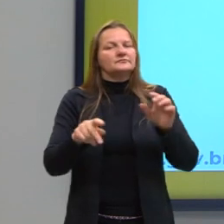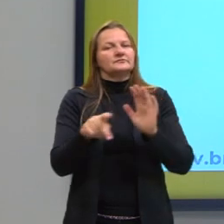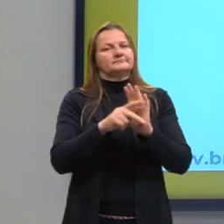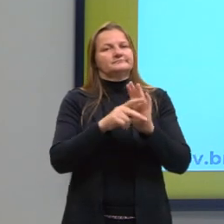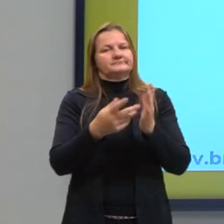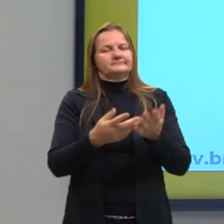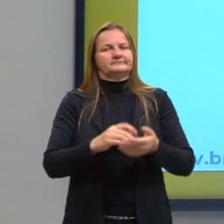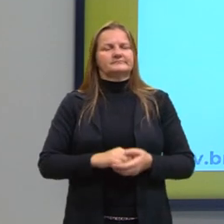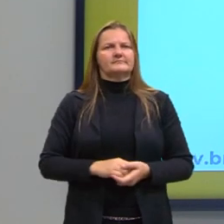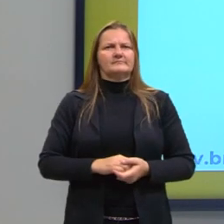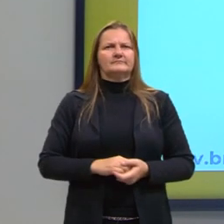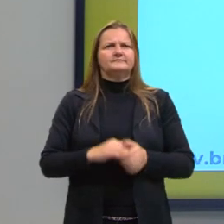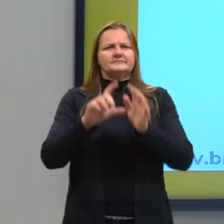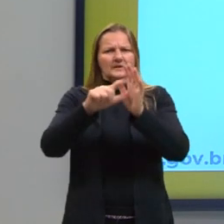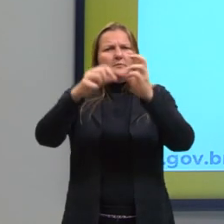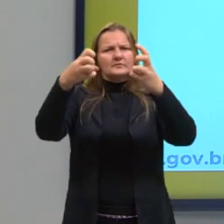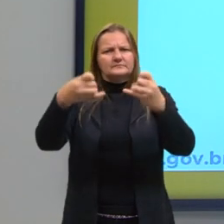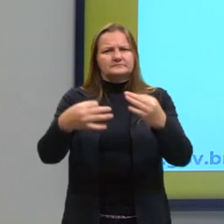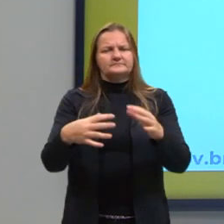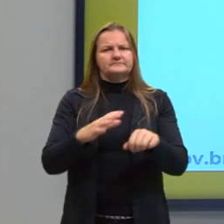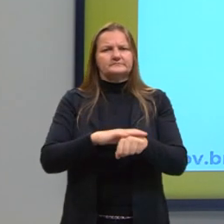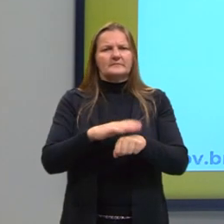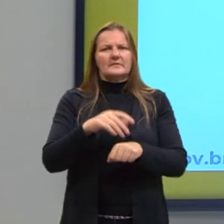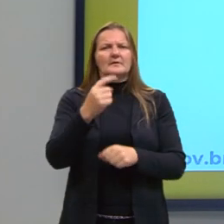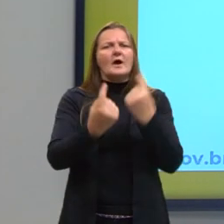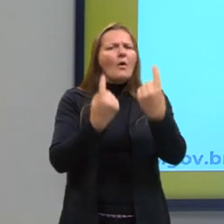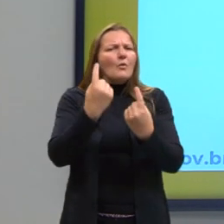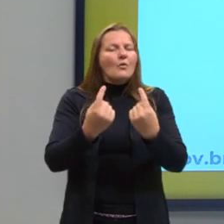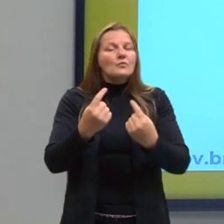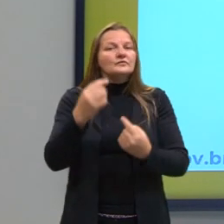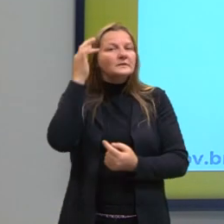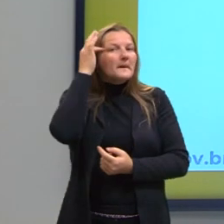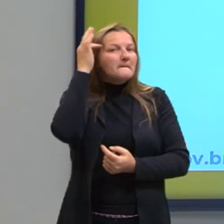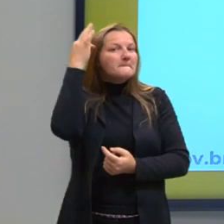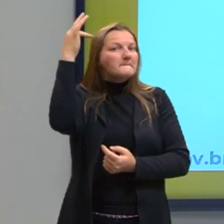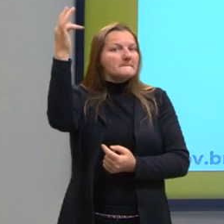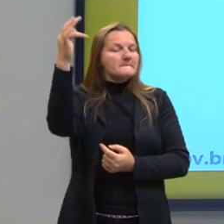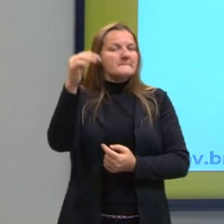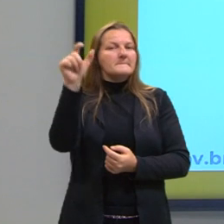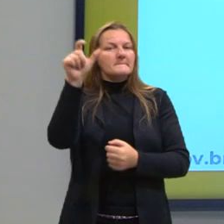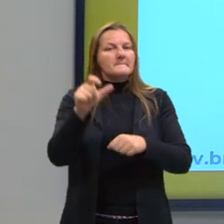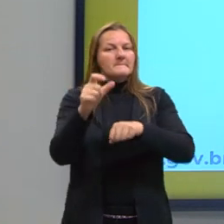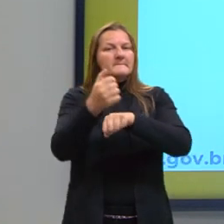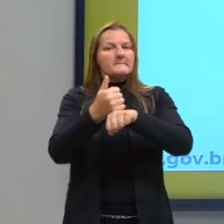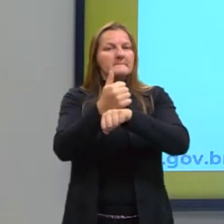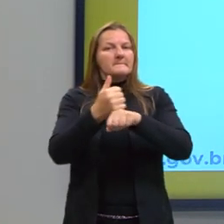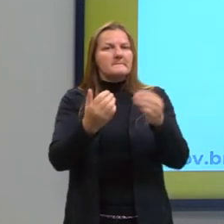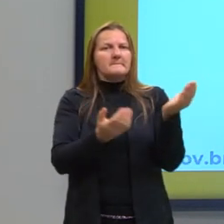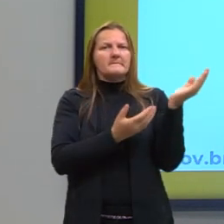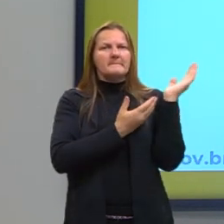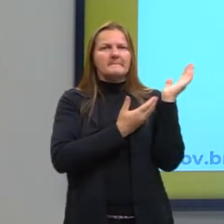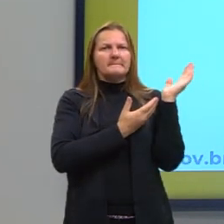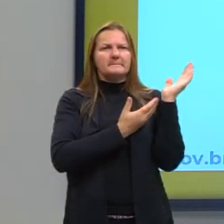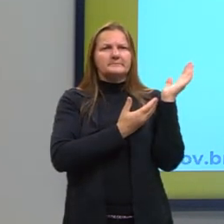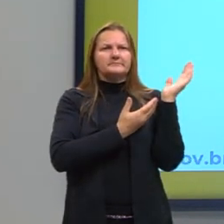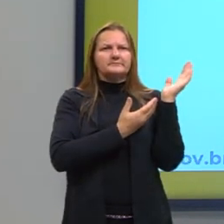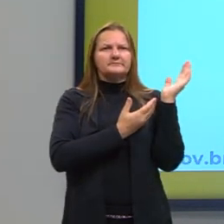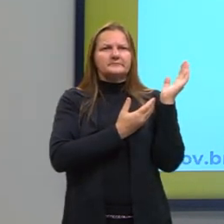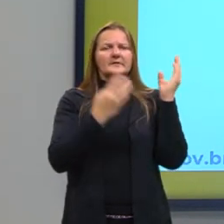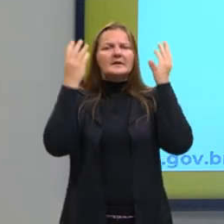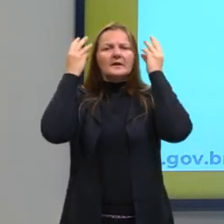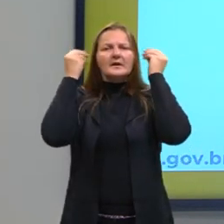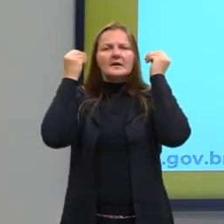utilizados e vamos ver alguns sujeitos importantes na ética contemporânea a começar pelo nosso amigo rei que o